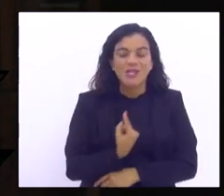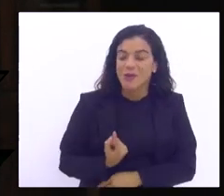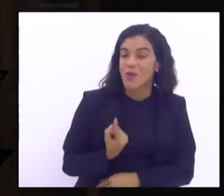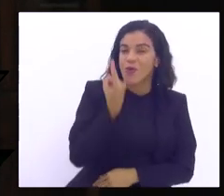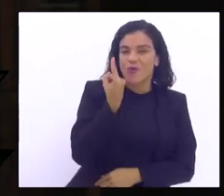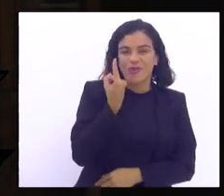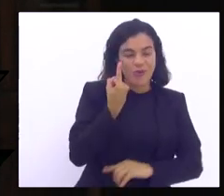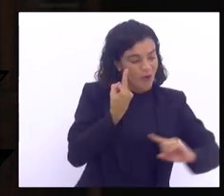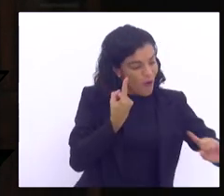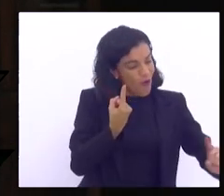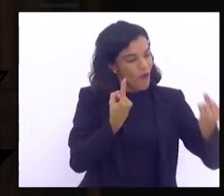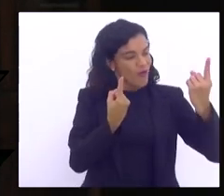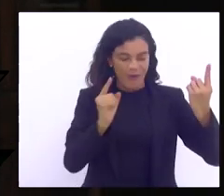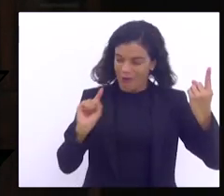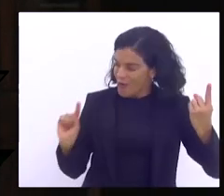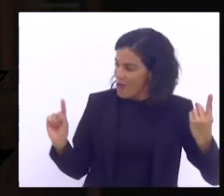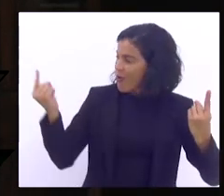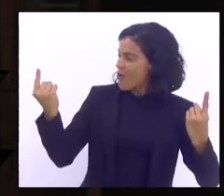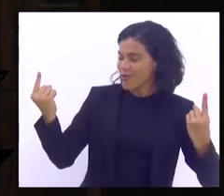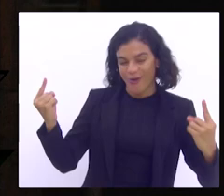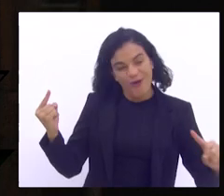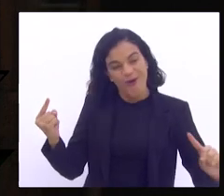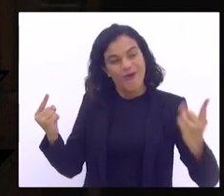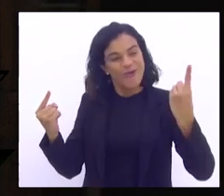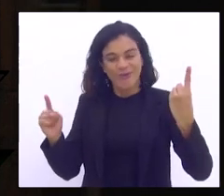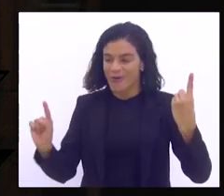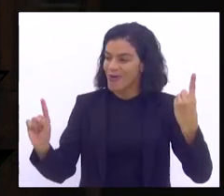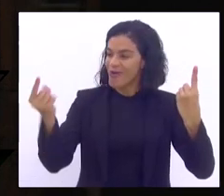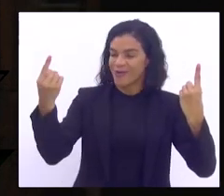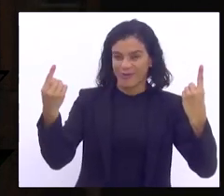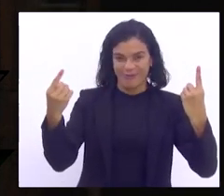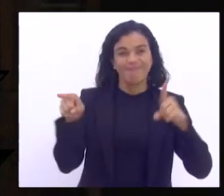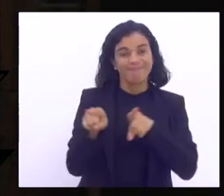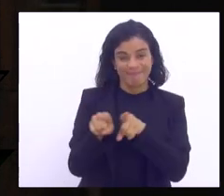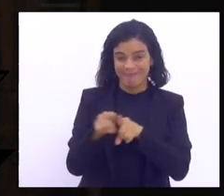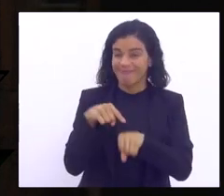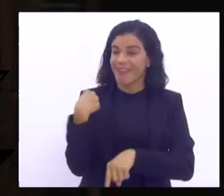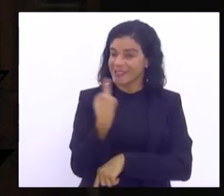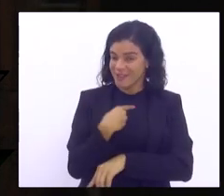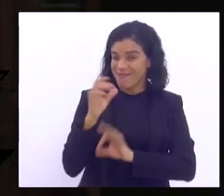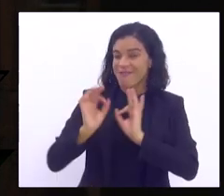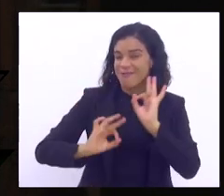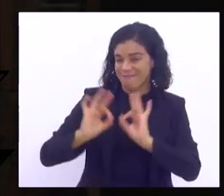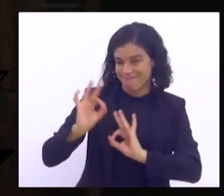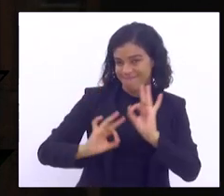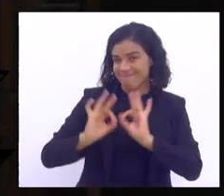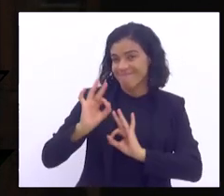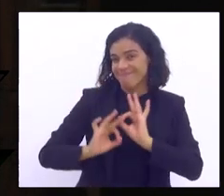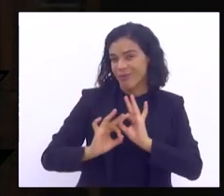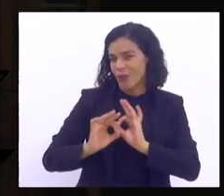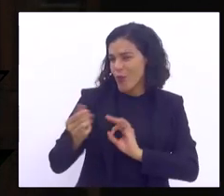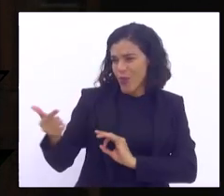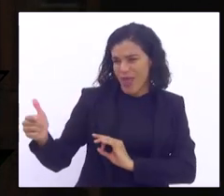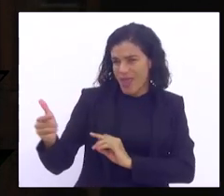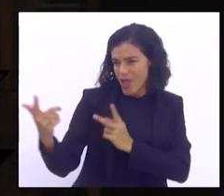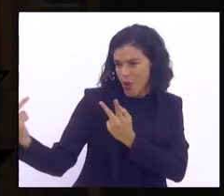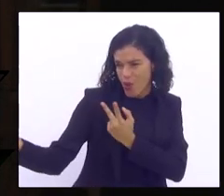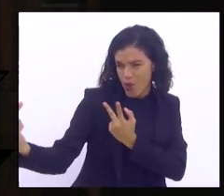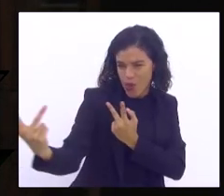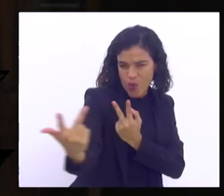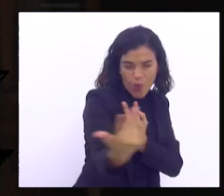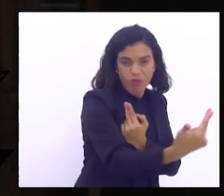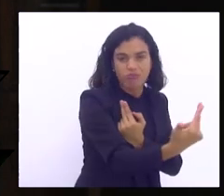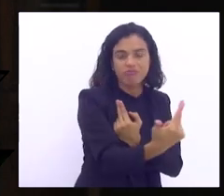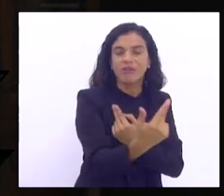únicos, irrepetíveis. E nós fomos planejados. Nunca existiu alguém igual a nós, nem vai existir.